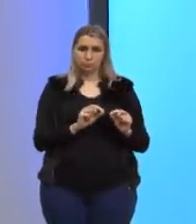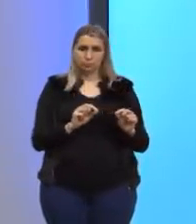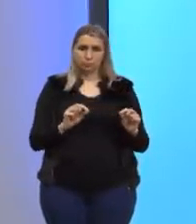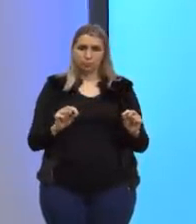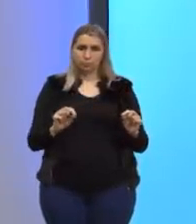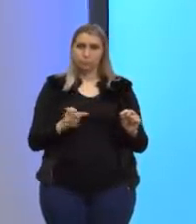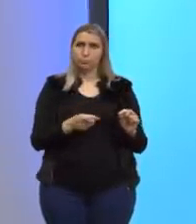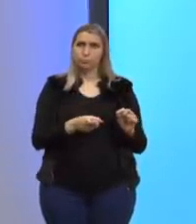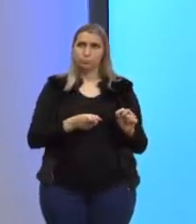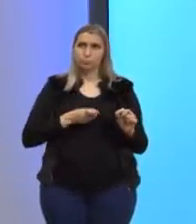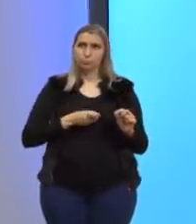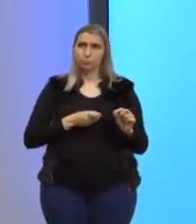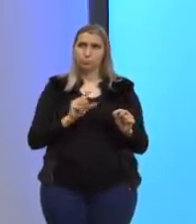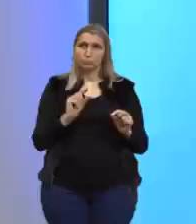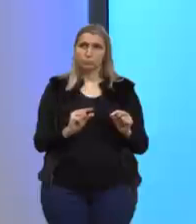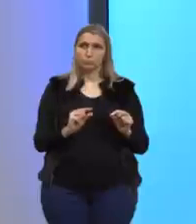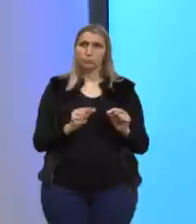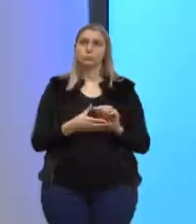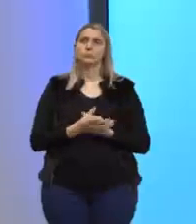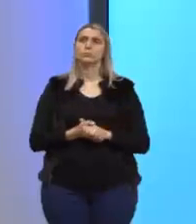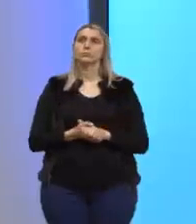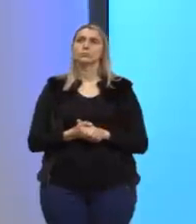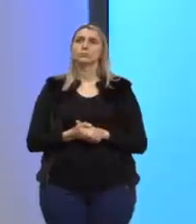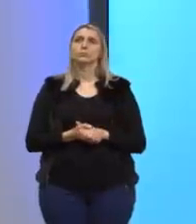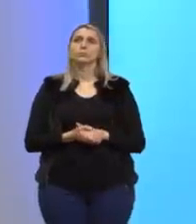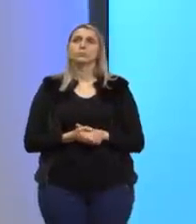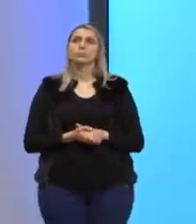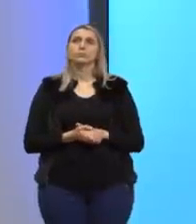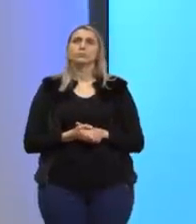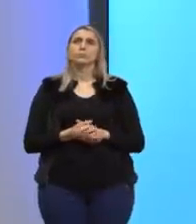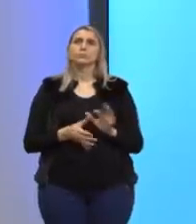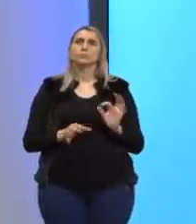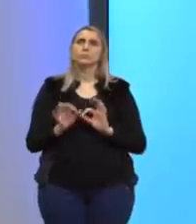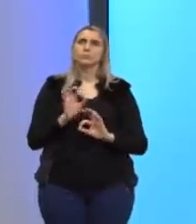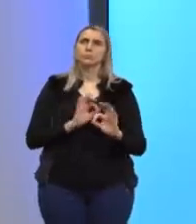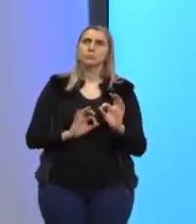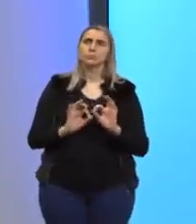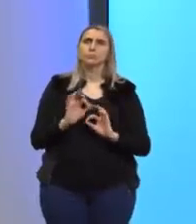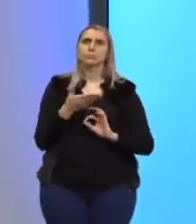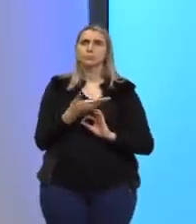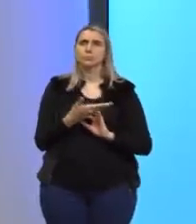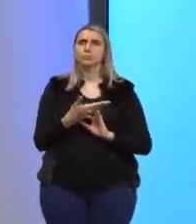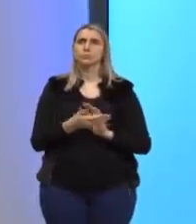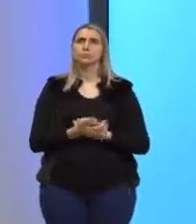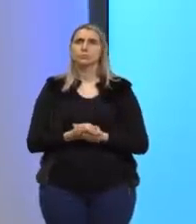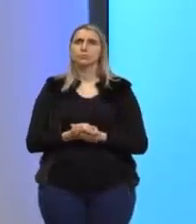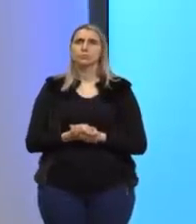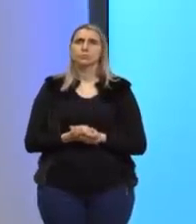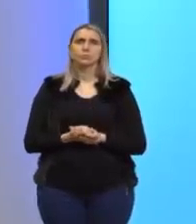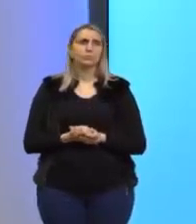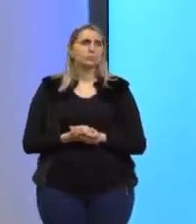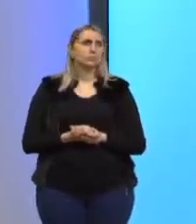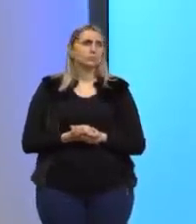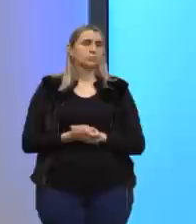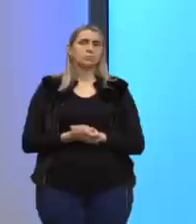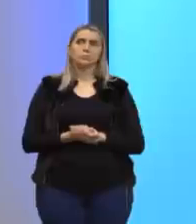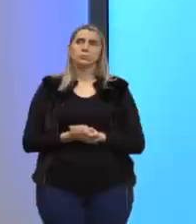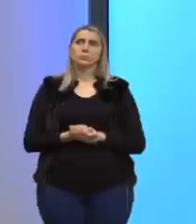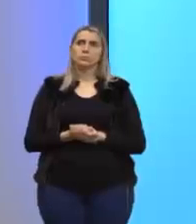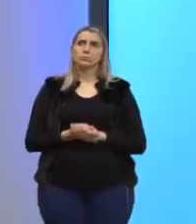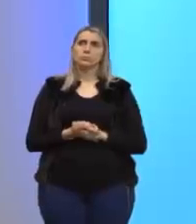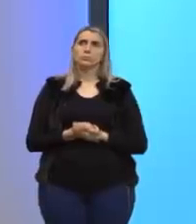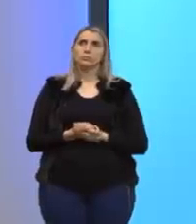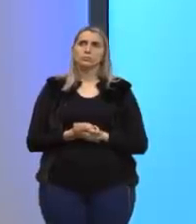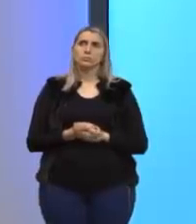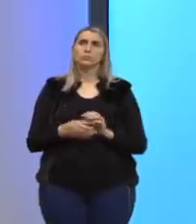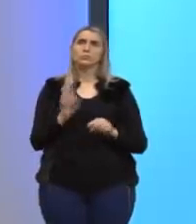que é o cateto do menor. Certo? Então, nós montamos a proporção. montei a proporção e aí nós vamos aplicar